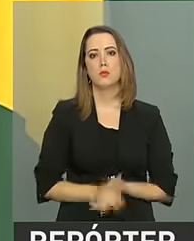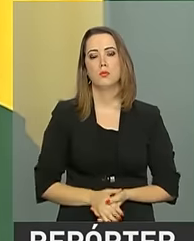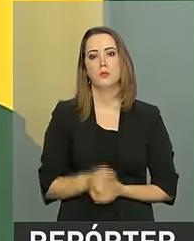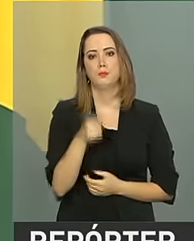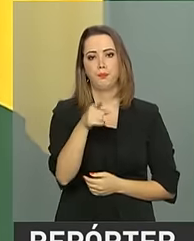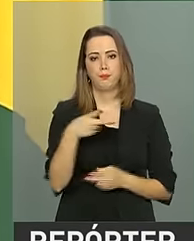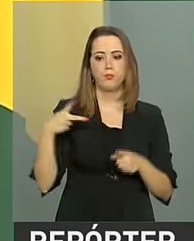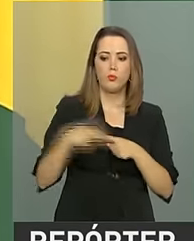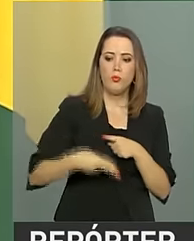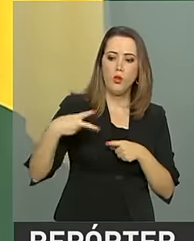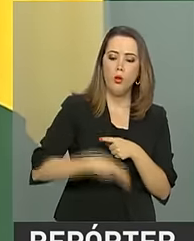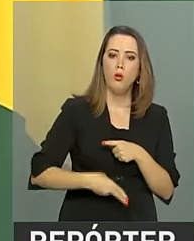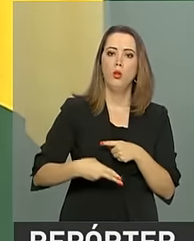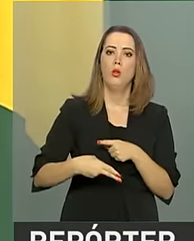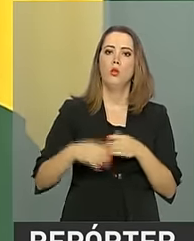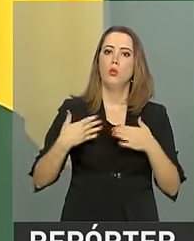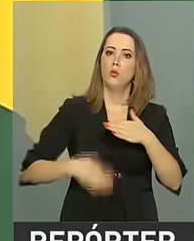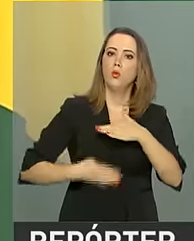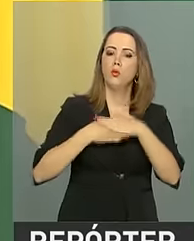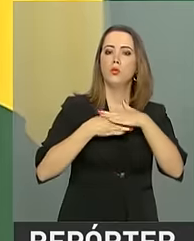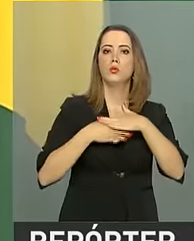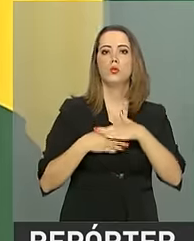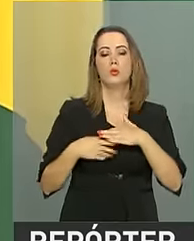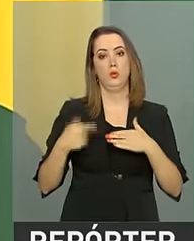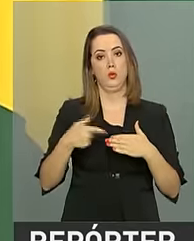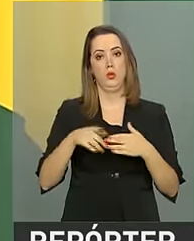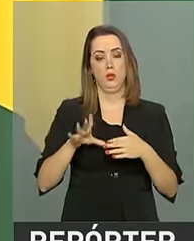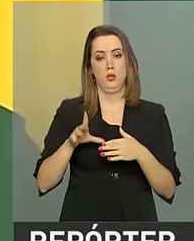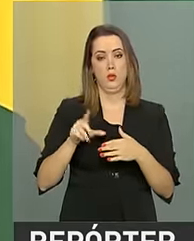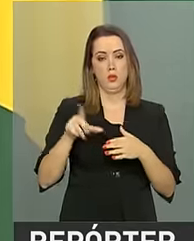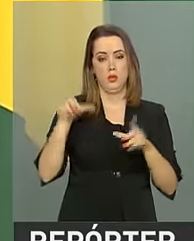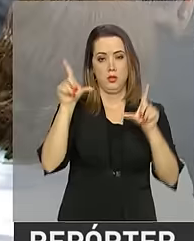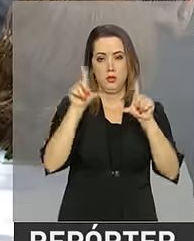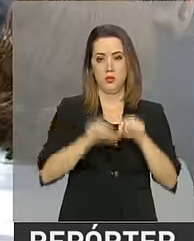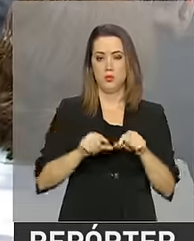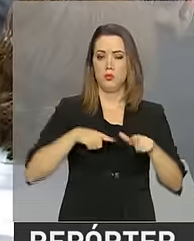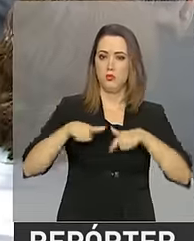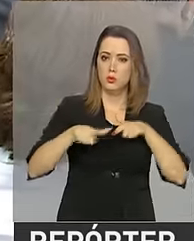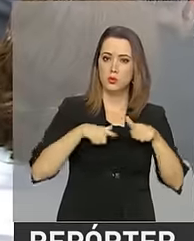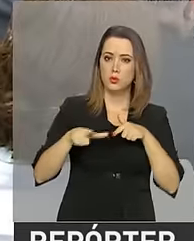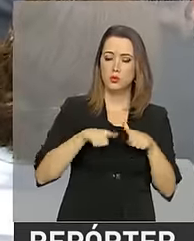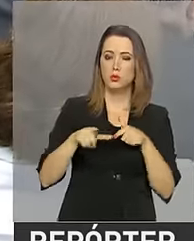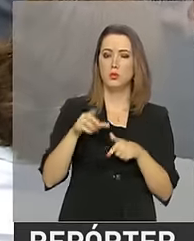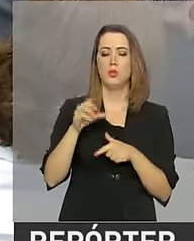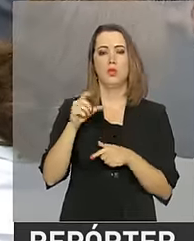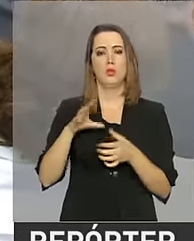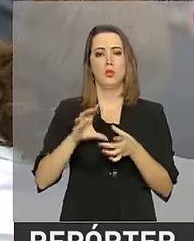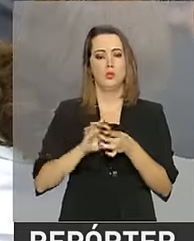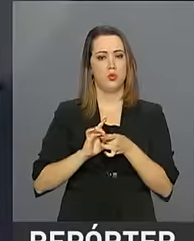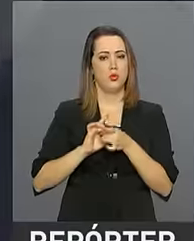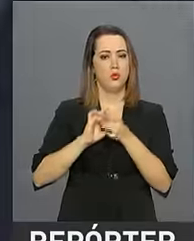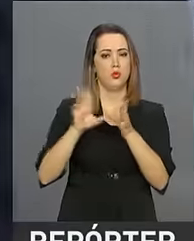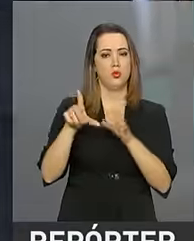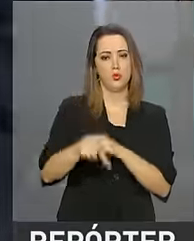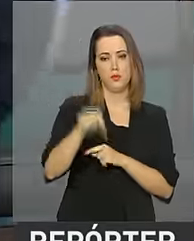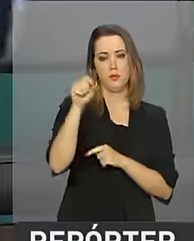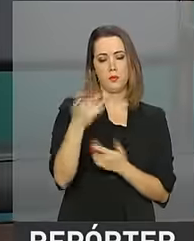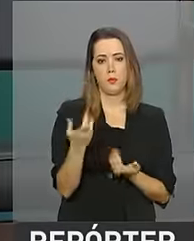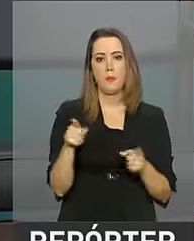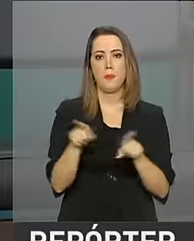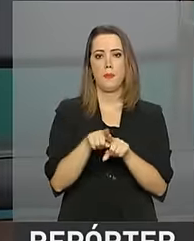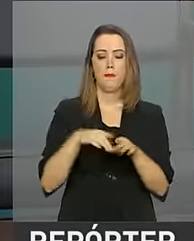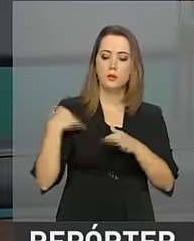despesas, Michel Temer reduziu o número de cargos comissionados nos órgãos do Poder Executivo. O desenvolvimento social também é uma